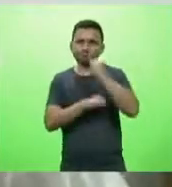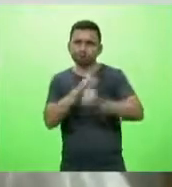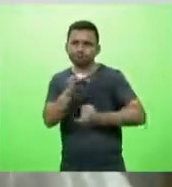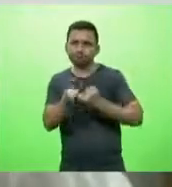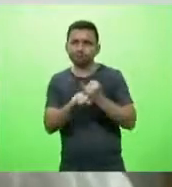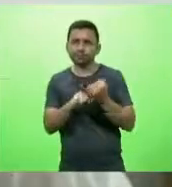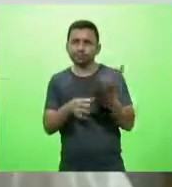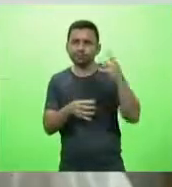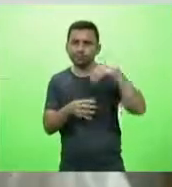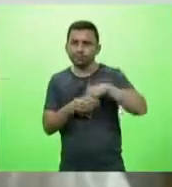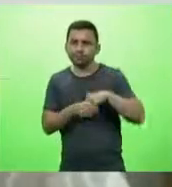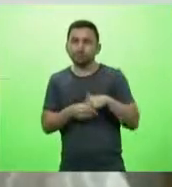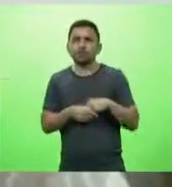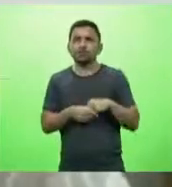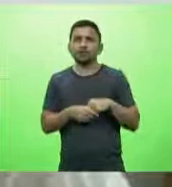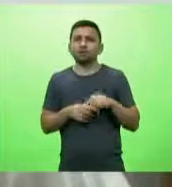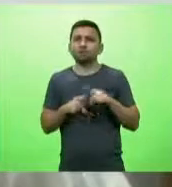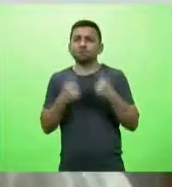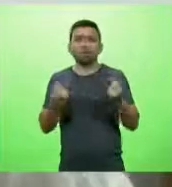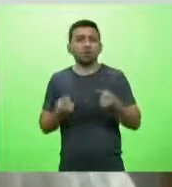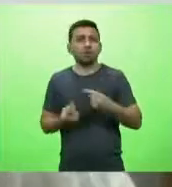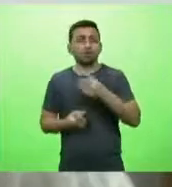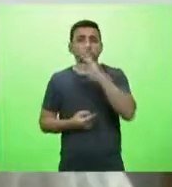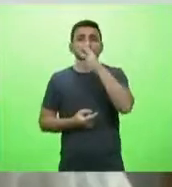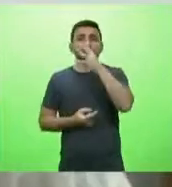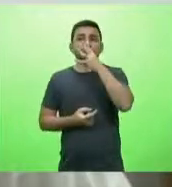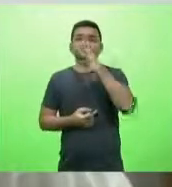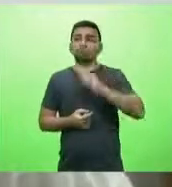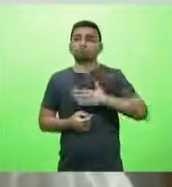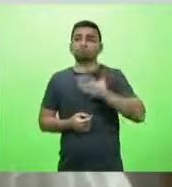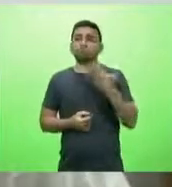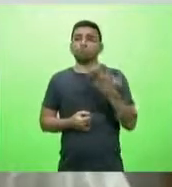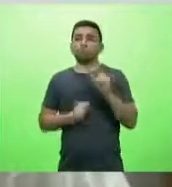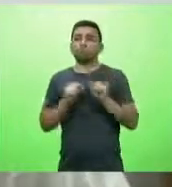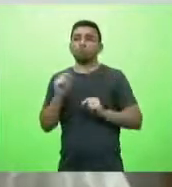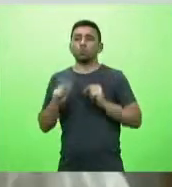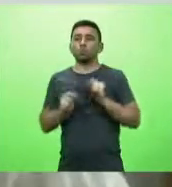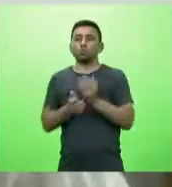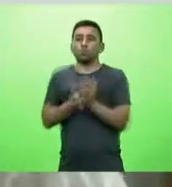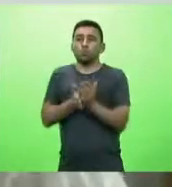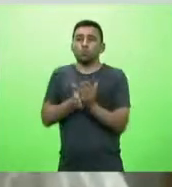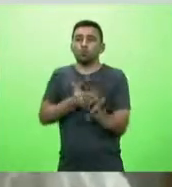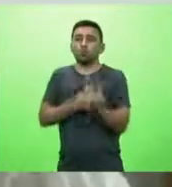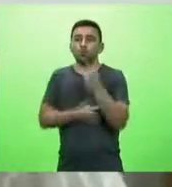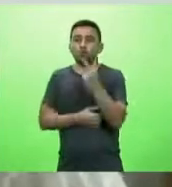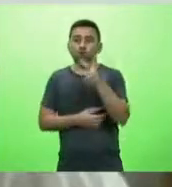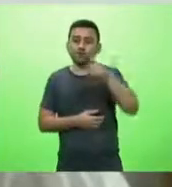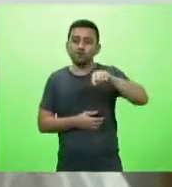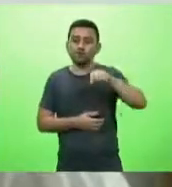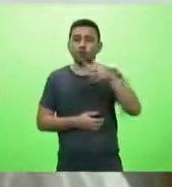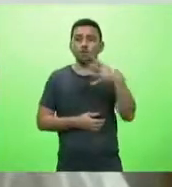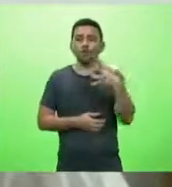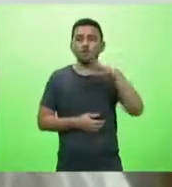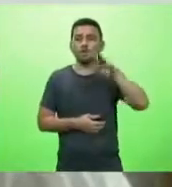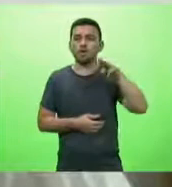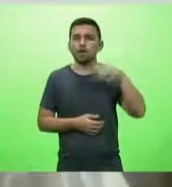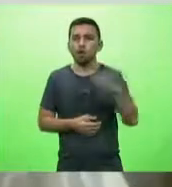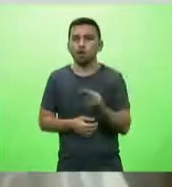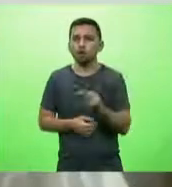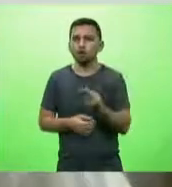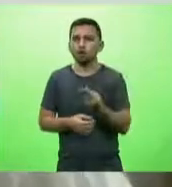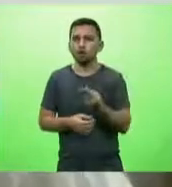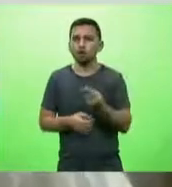área da cultura. Para nossa surpresa, sobrou 2,4 milhões na conta